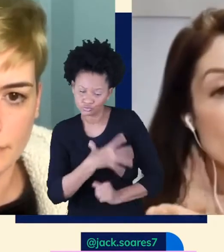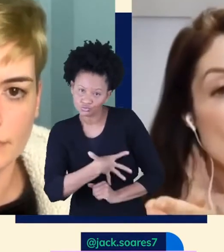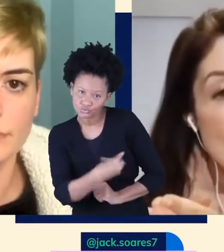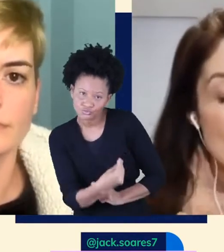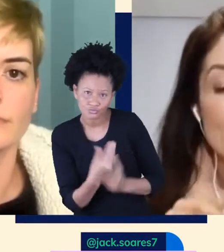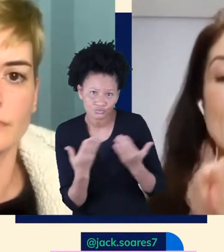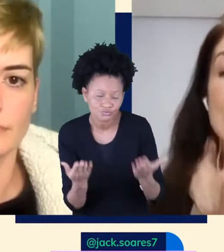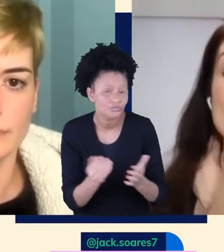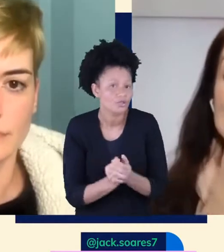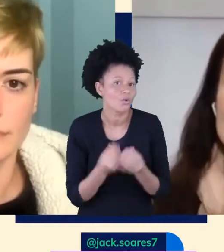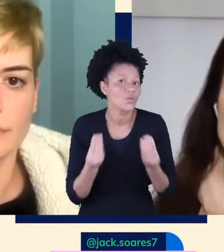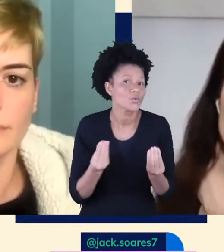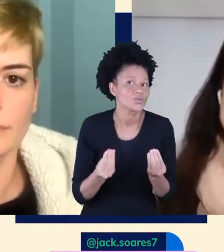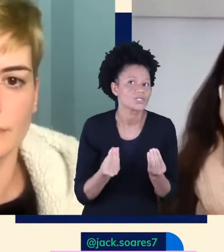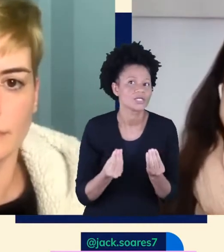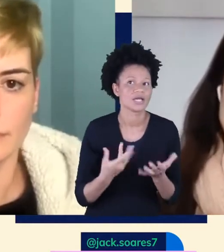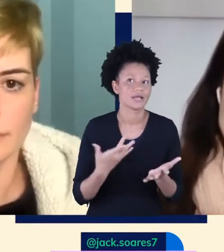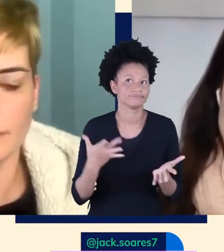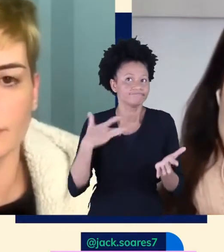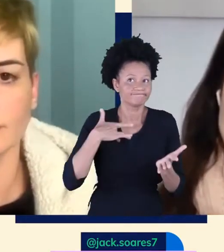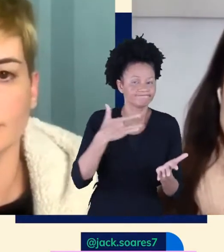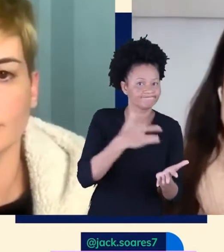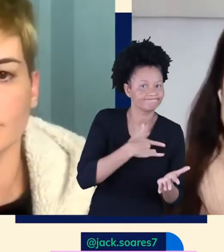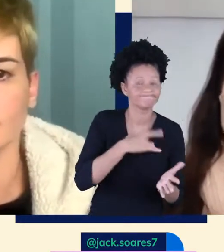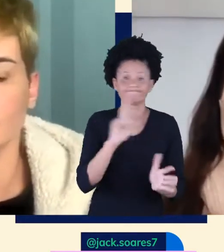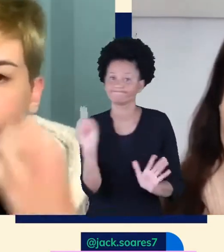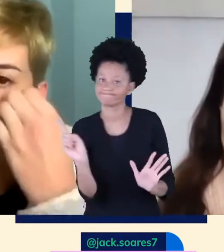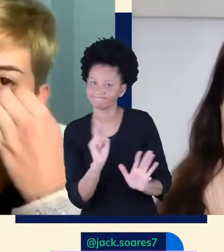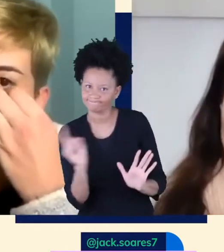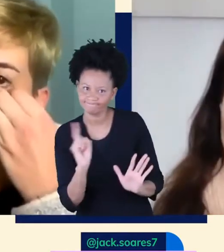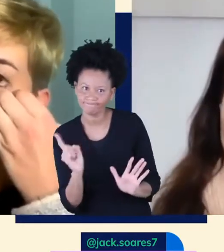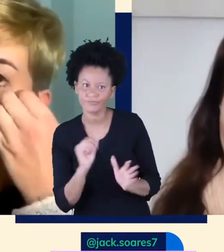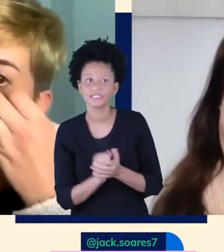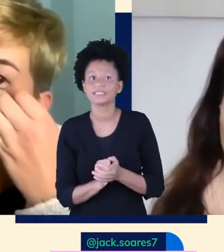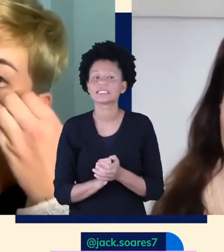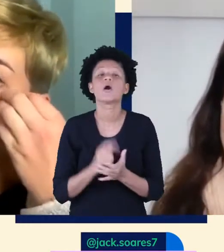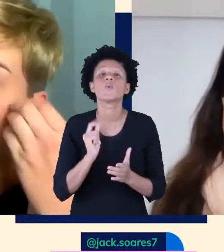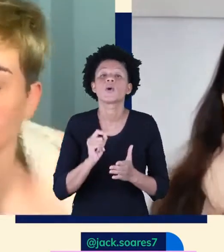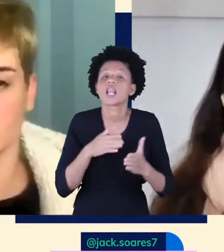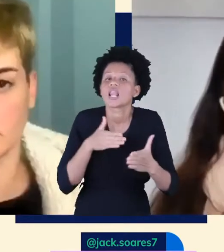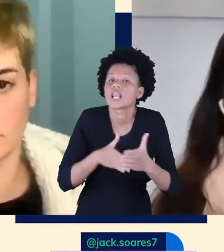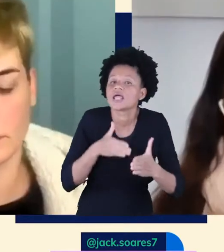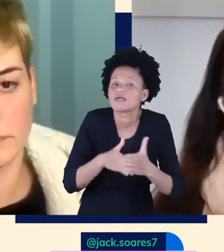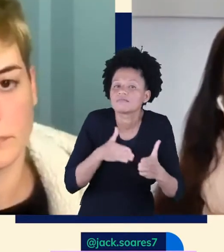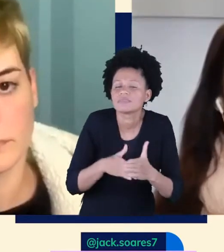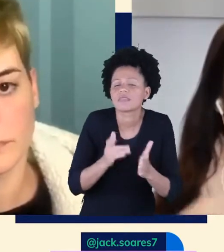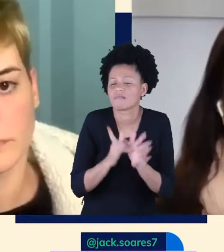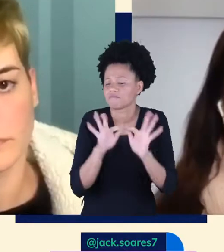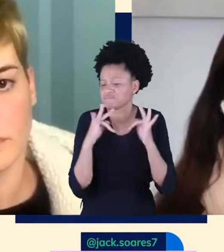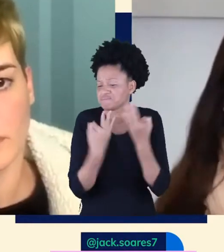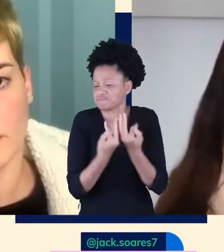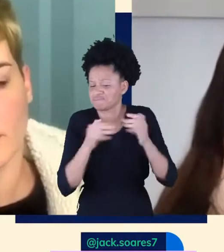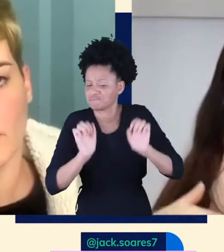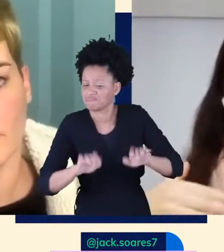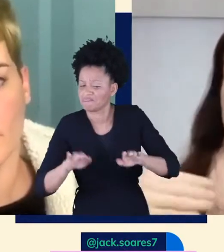e o que não é? É os limites que se estabelecem nesses momentos, tá? Tem famílias que tá tudo bem, que a criança